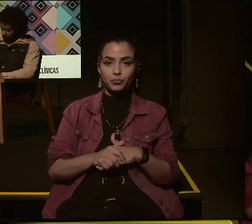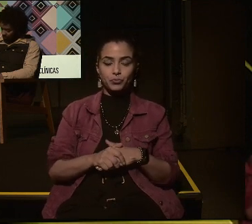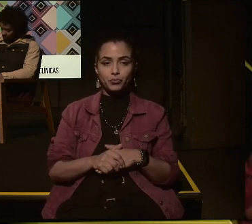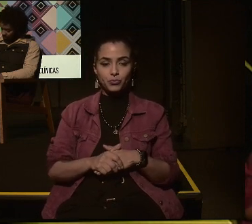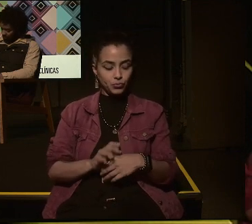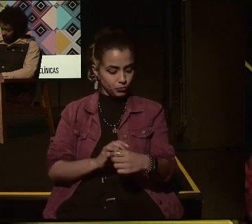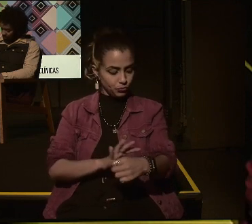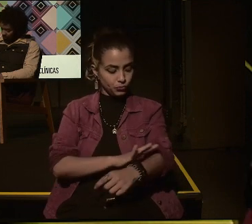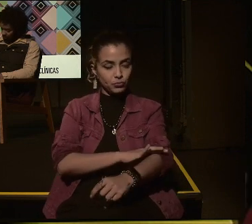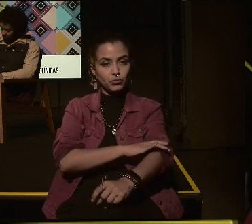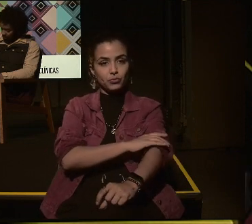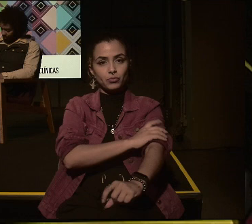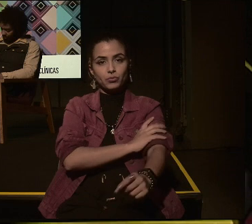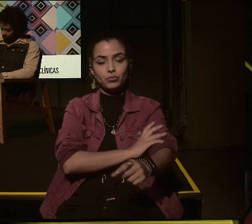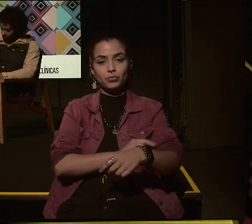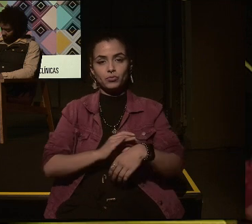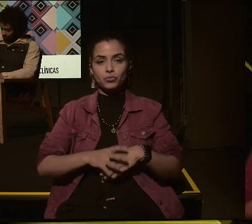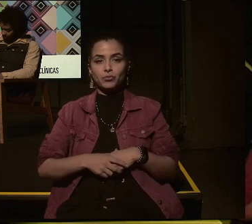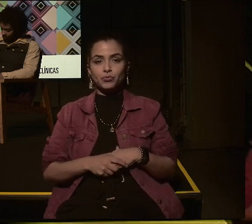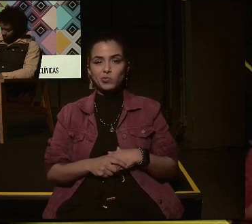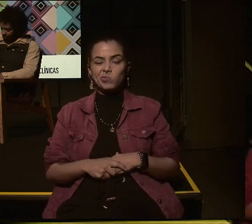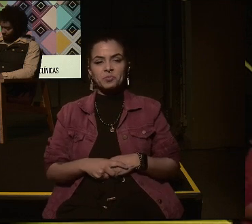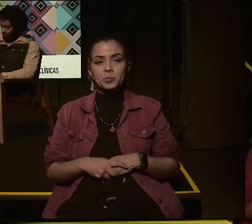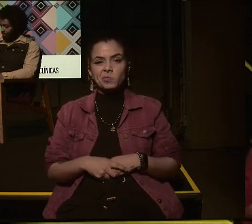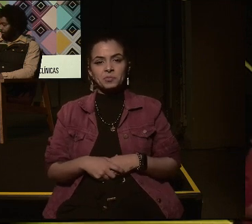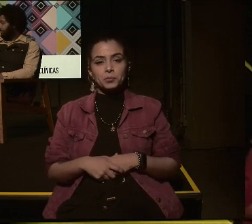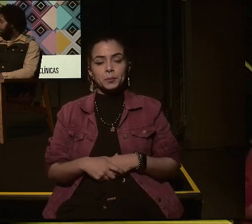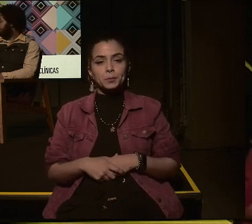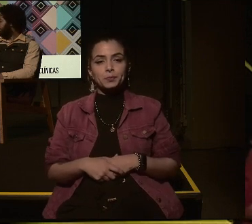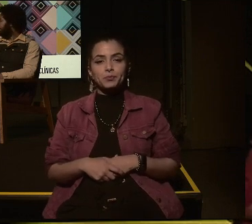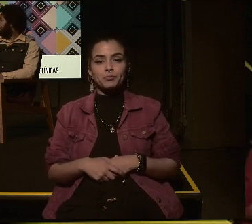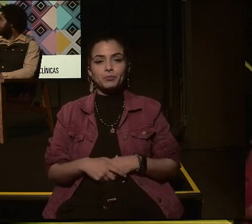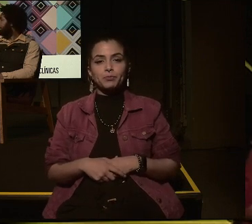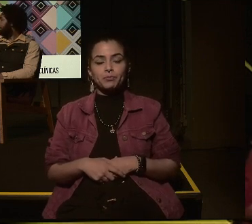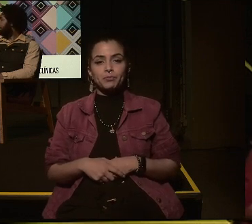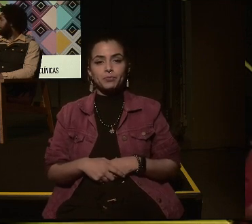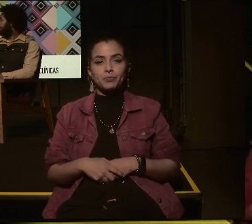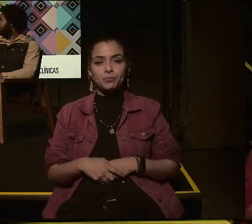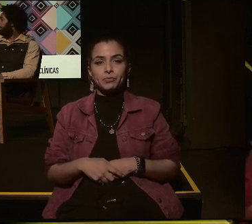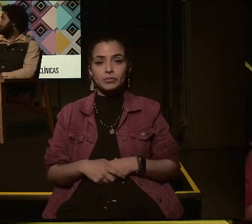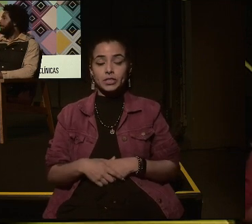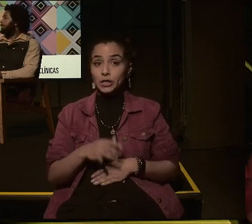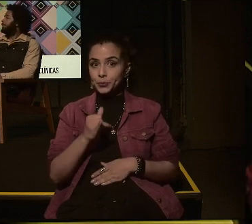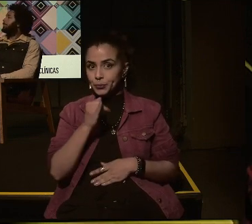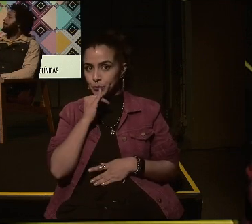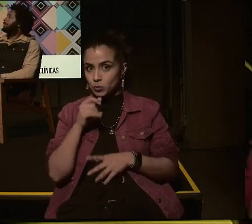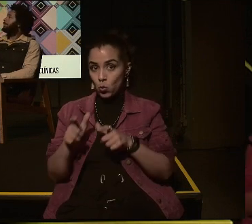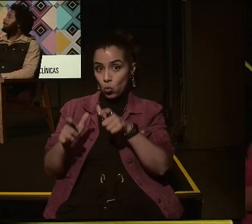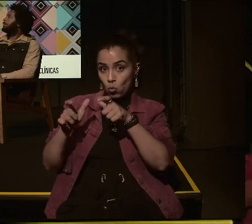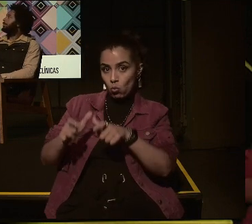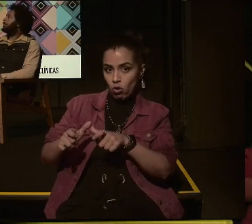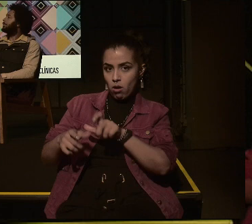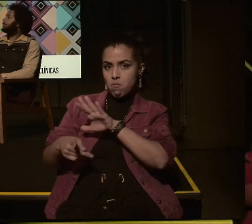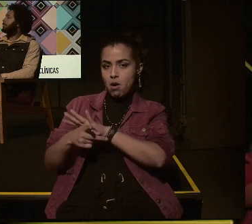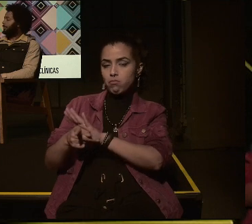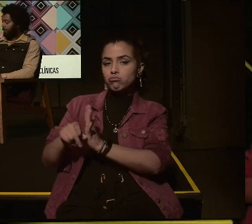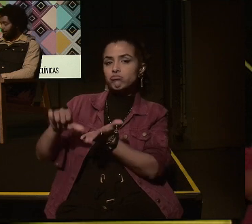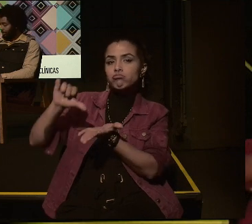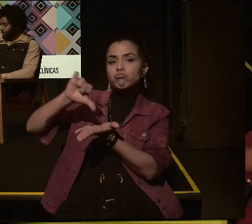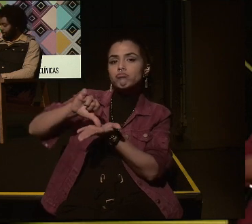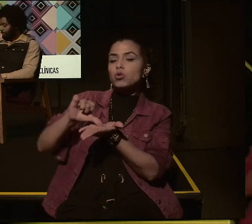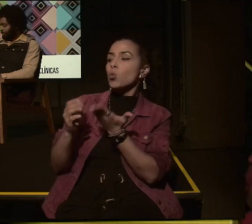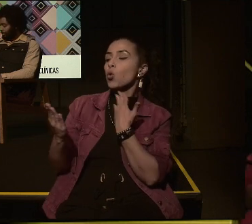por mais de uma década, equipamentos como o Centro de Convivência Cooperativa,